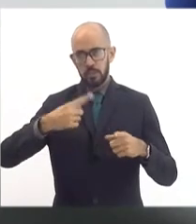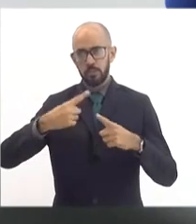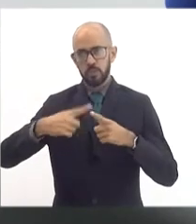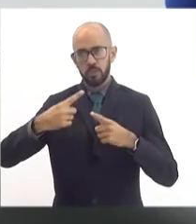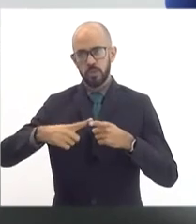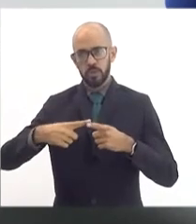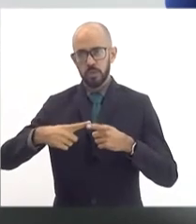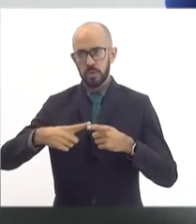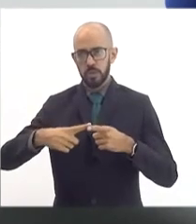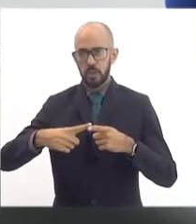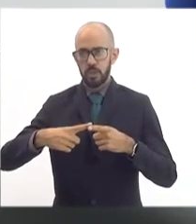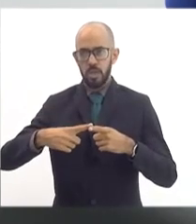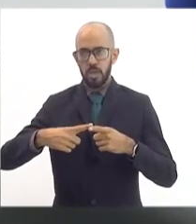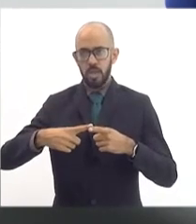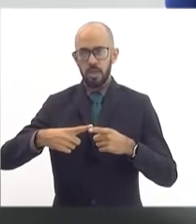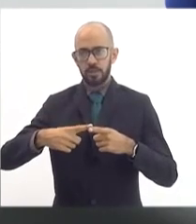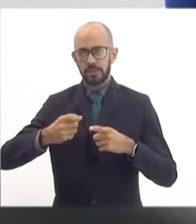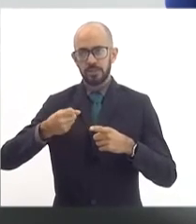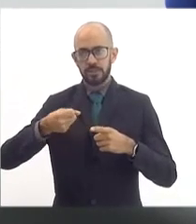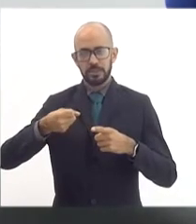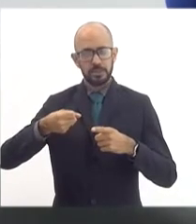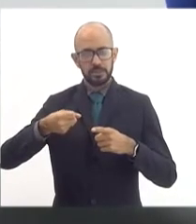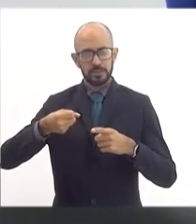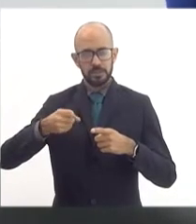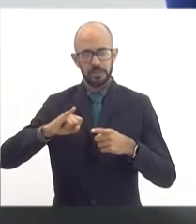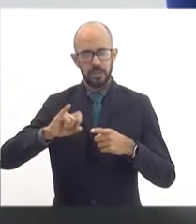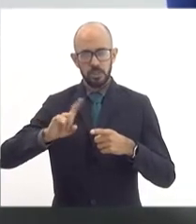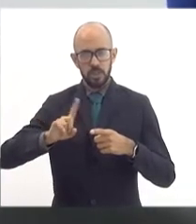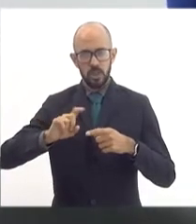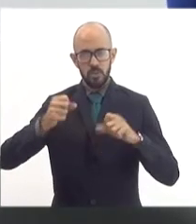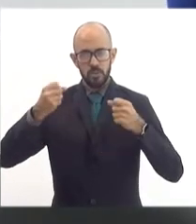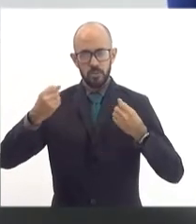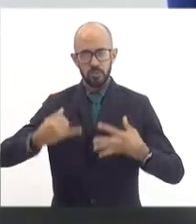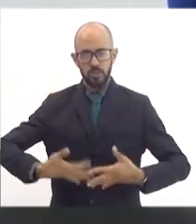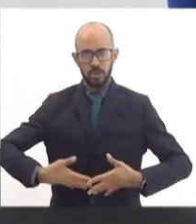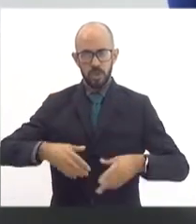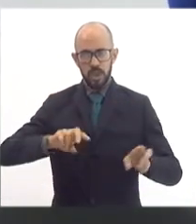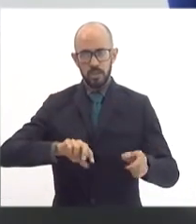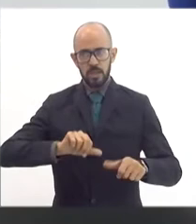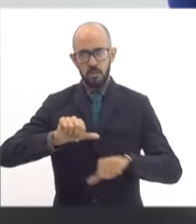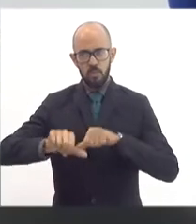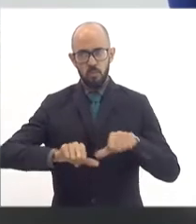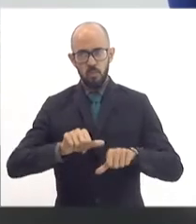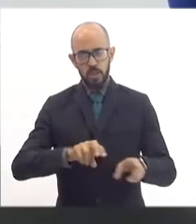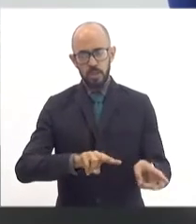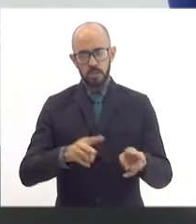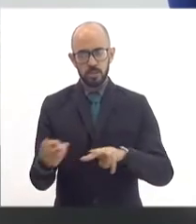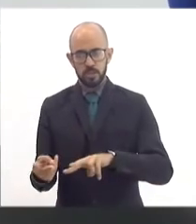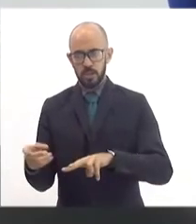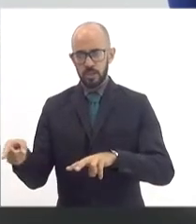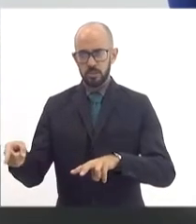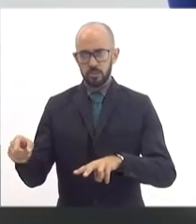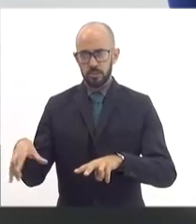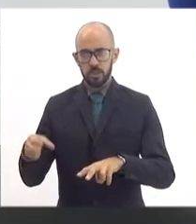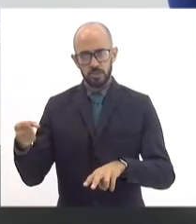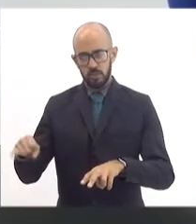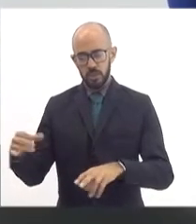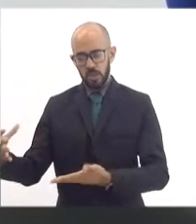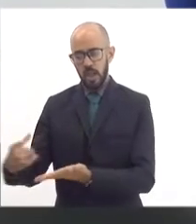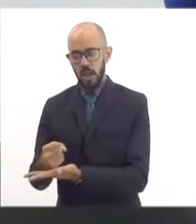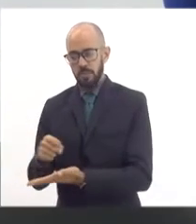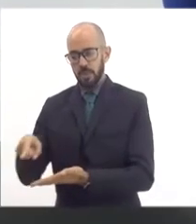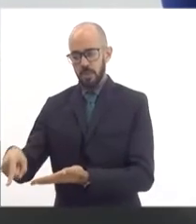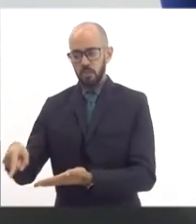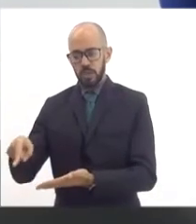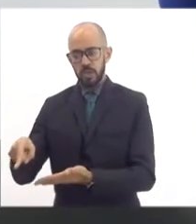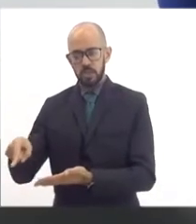faria muito sentido, sem migração, você estar capitalizando o previdenciário, que está em azul, né,